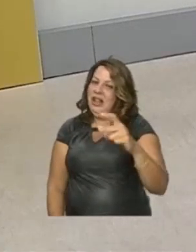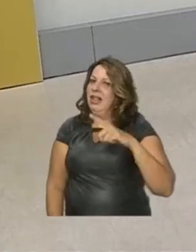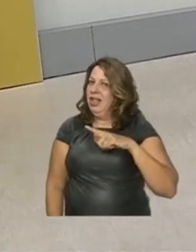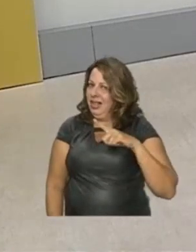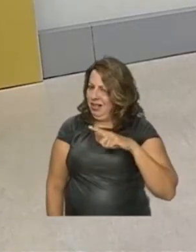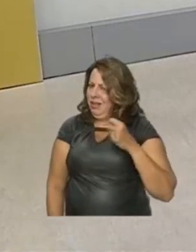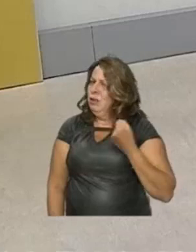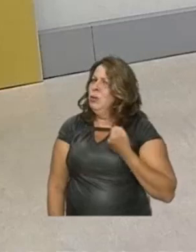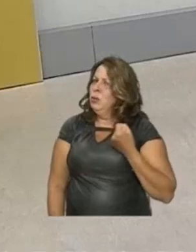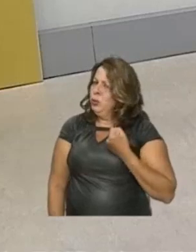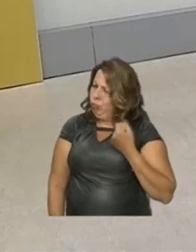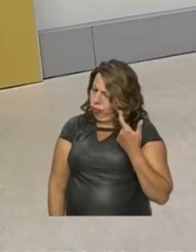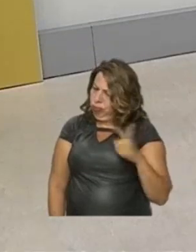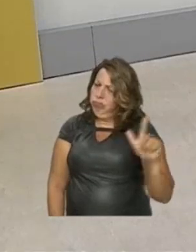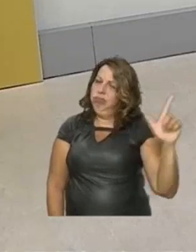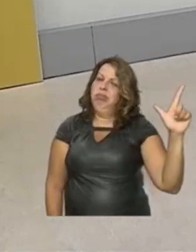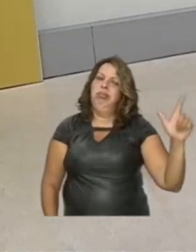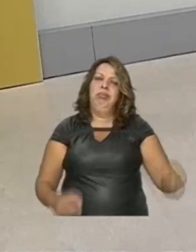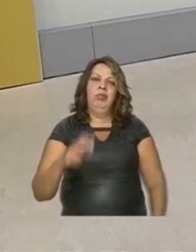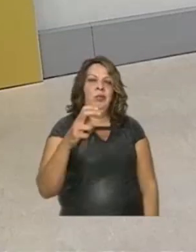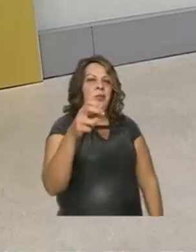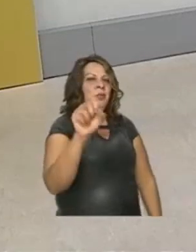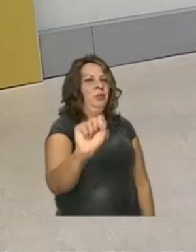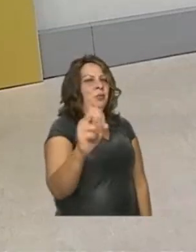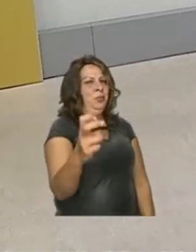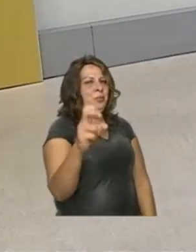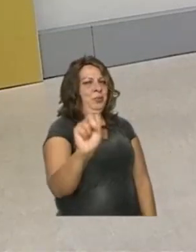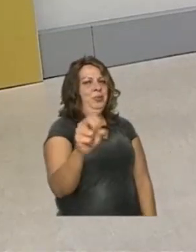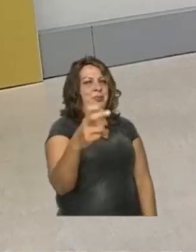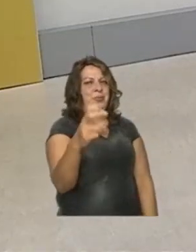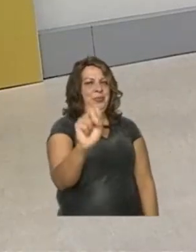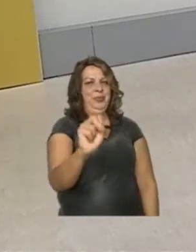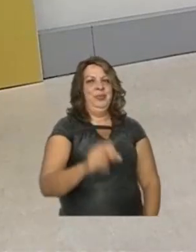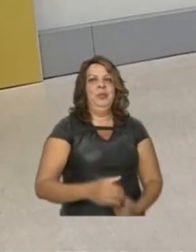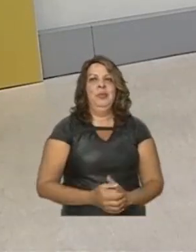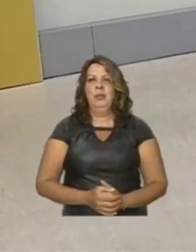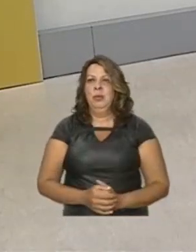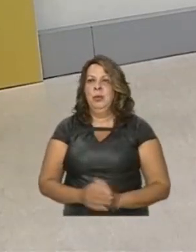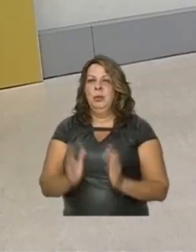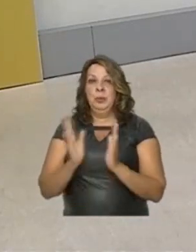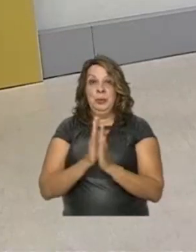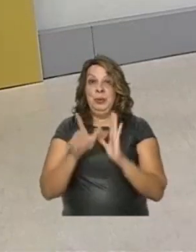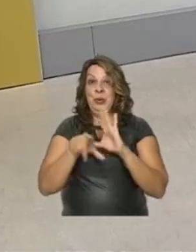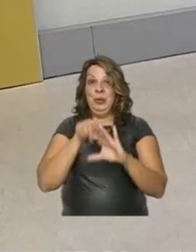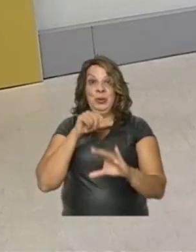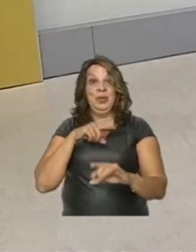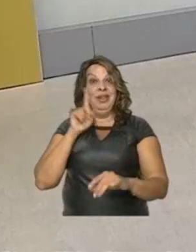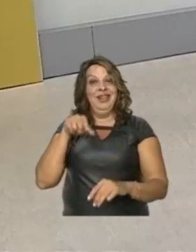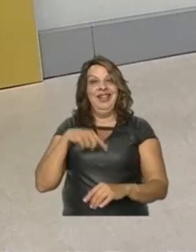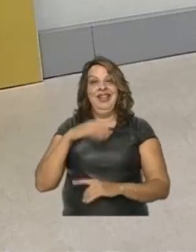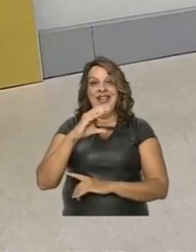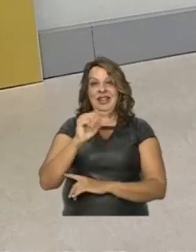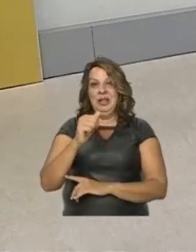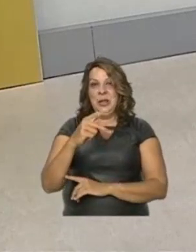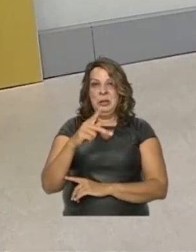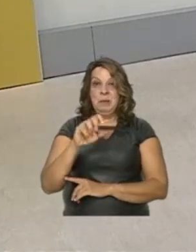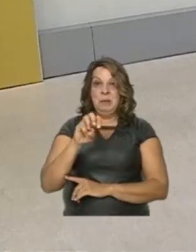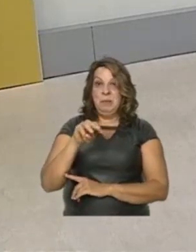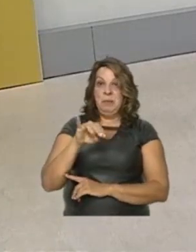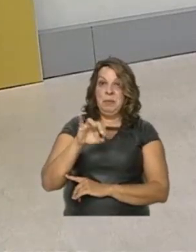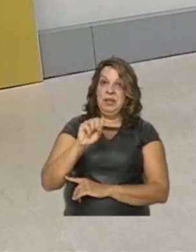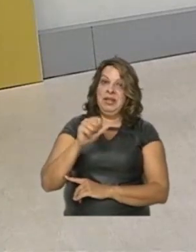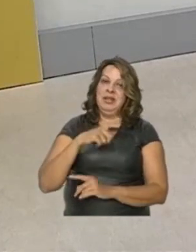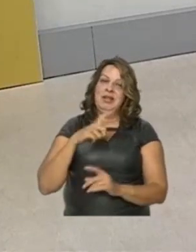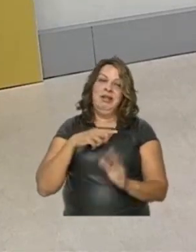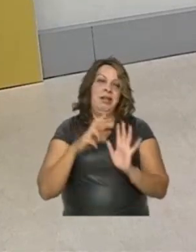mais bolinha subindo, 58, 58, 58. Sorteio realizado por Capemisa Capitalização com a